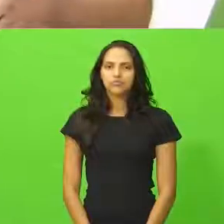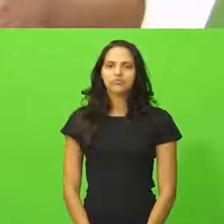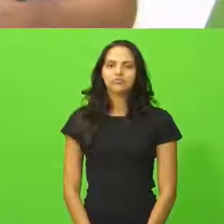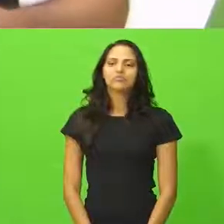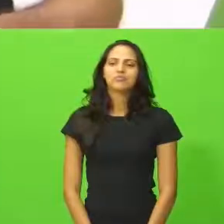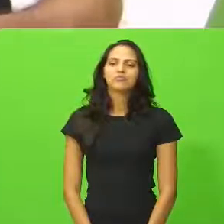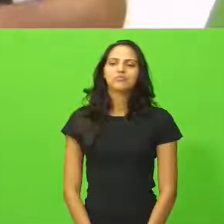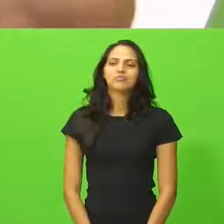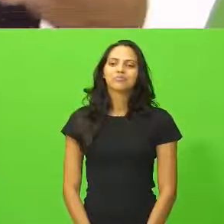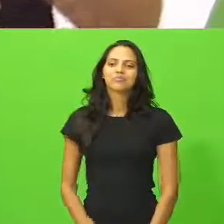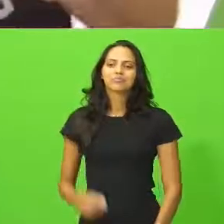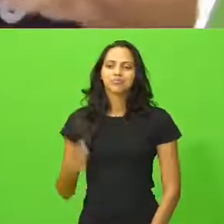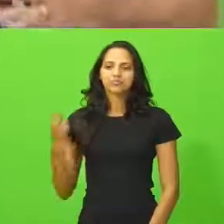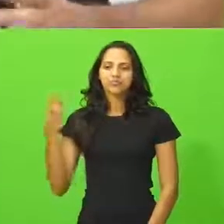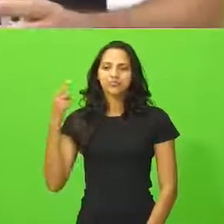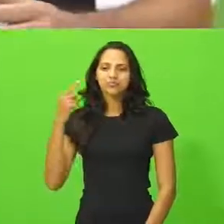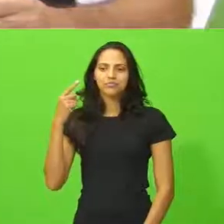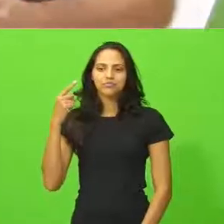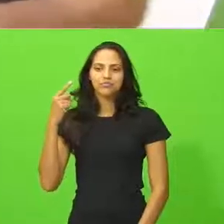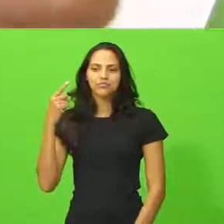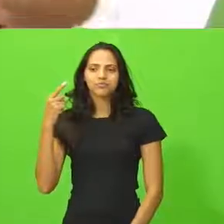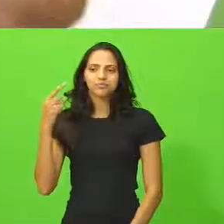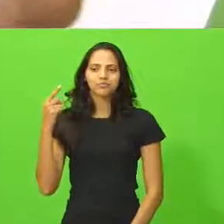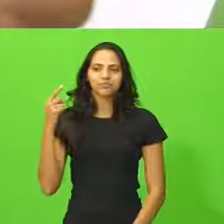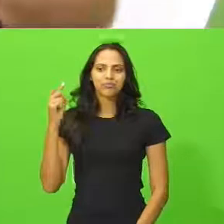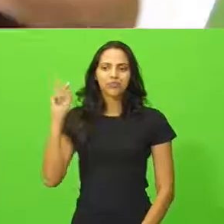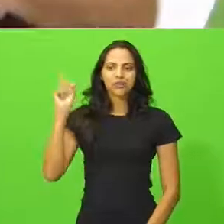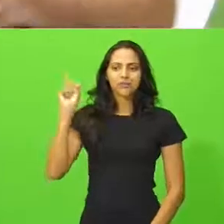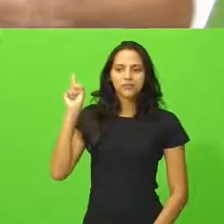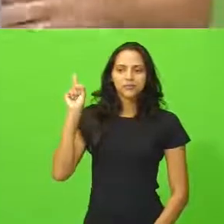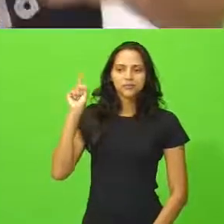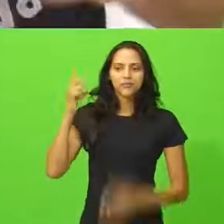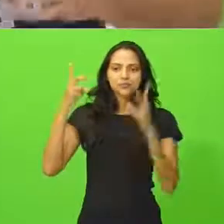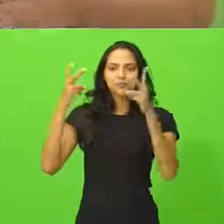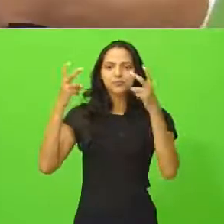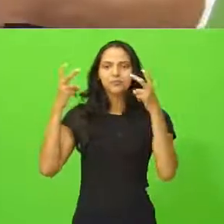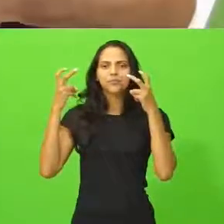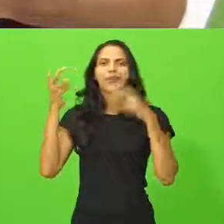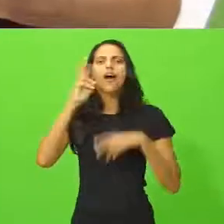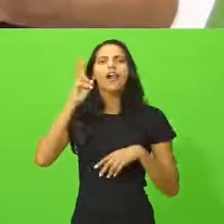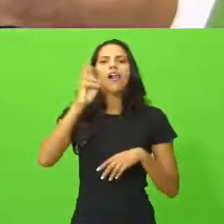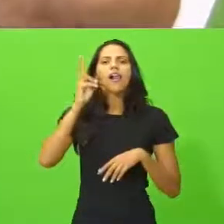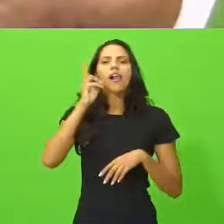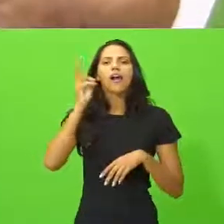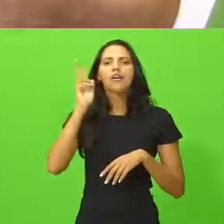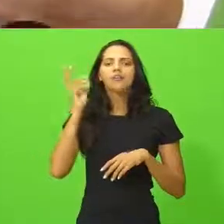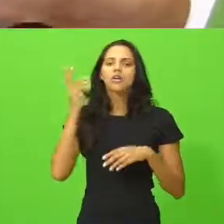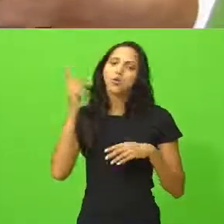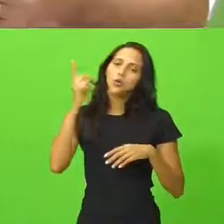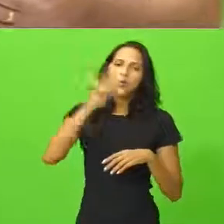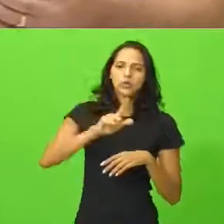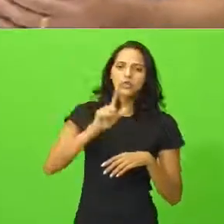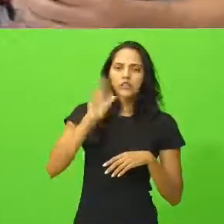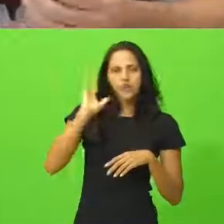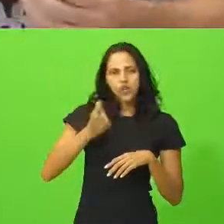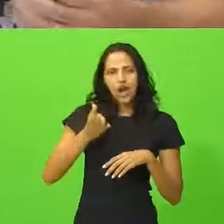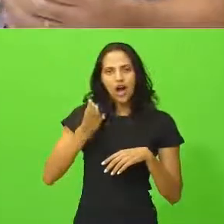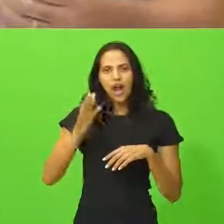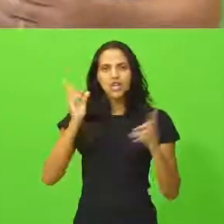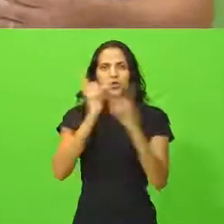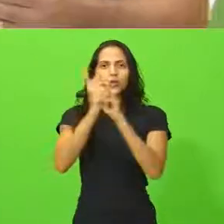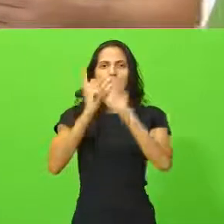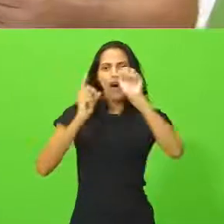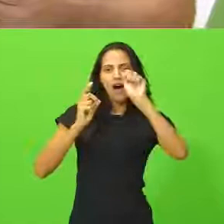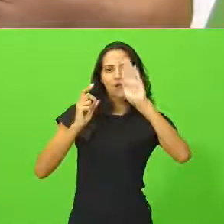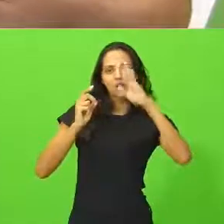Beleza, galera? Vejo que vocês conseguiram acertar a questão. Pois bem, Nós temos aí